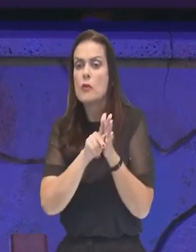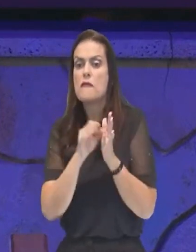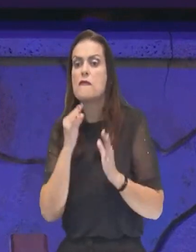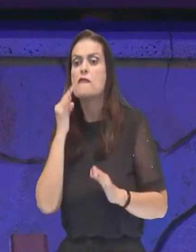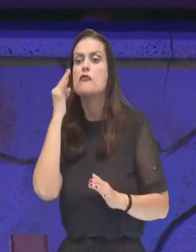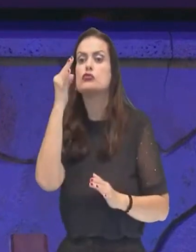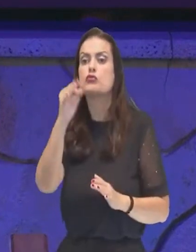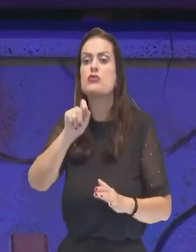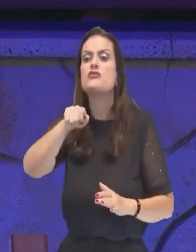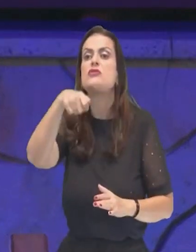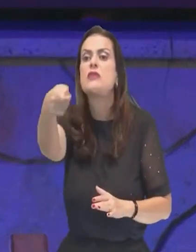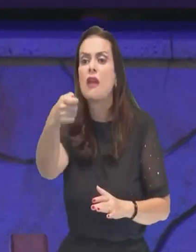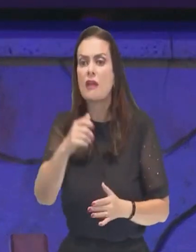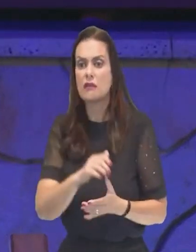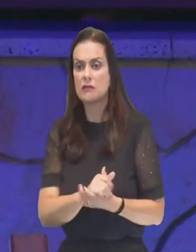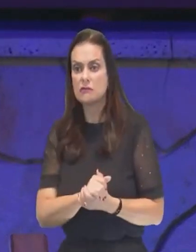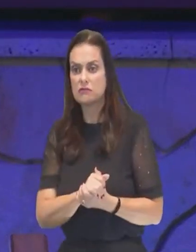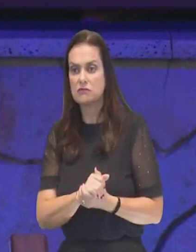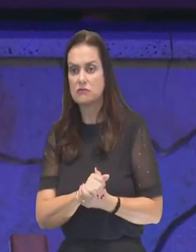quem será?